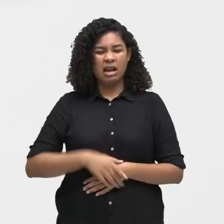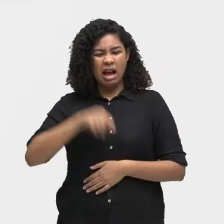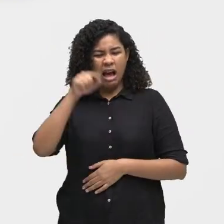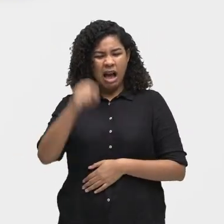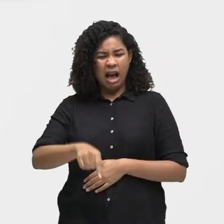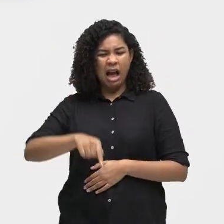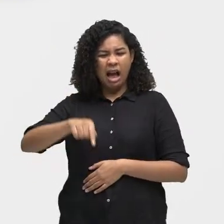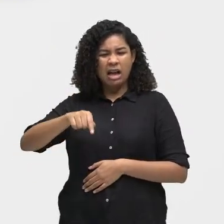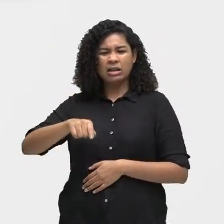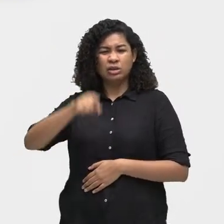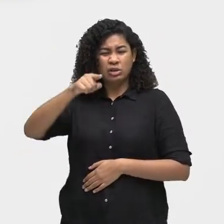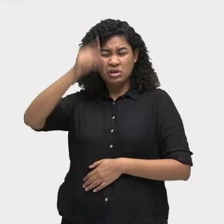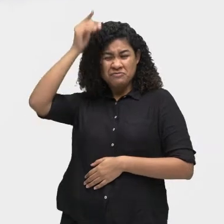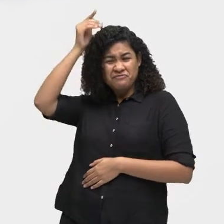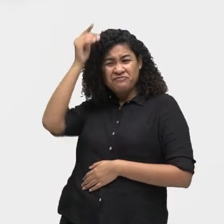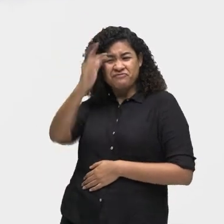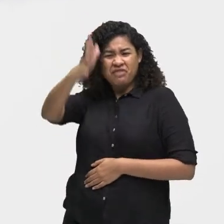fala assim,